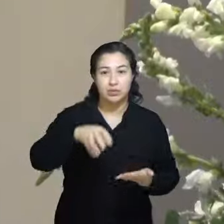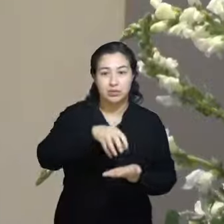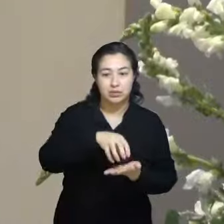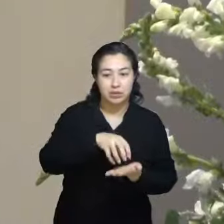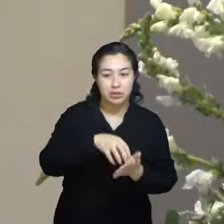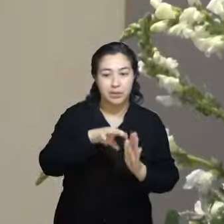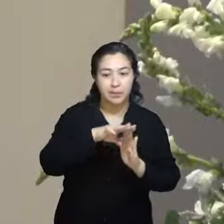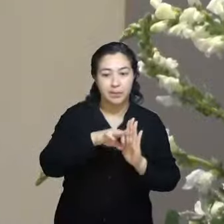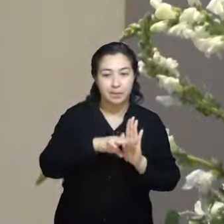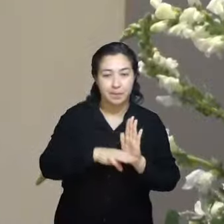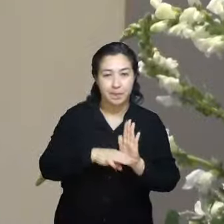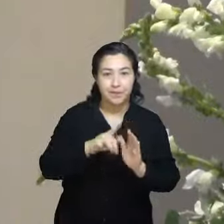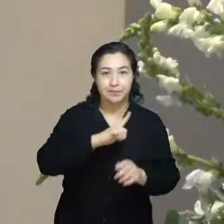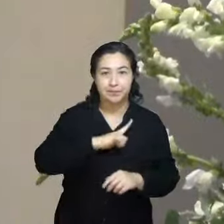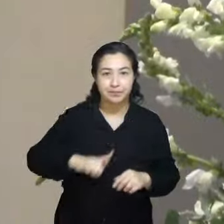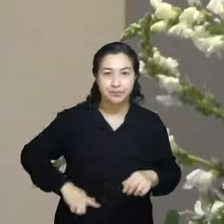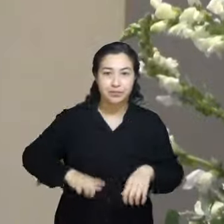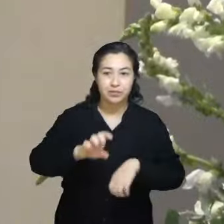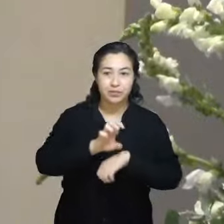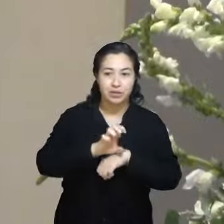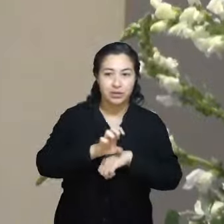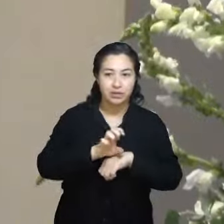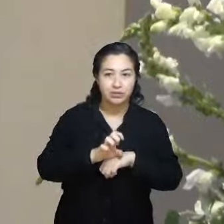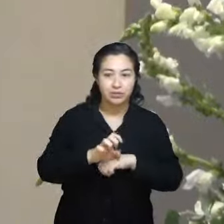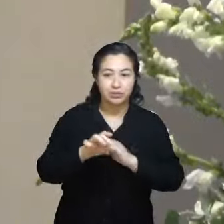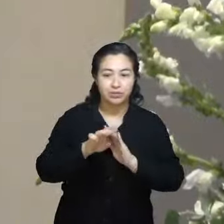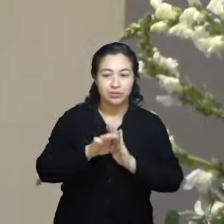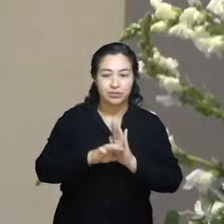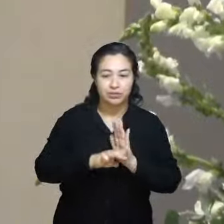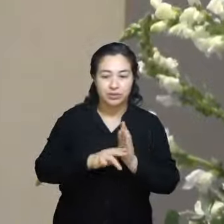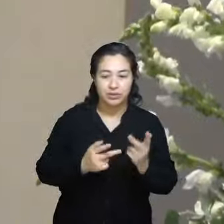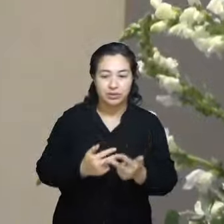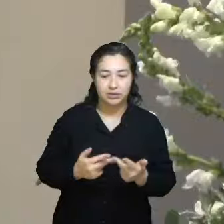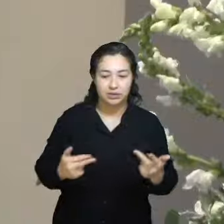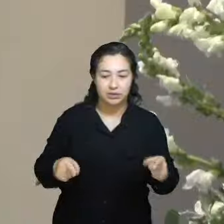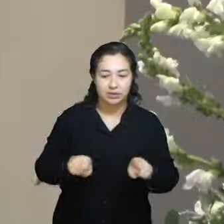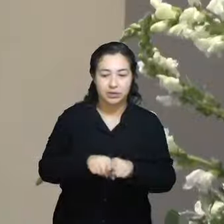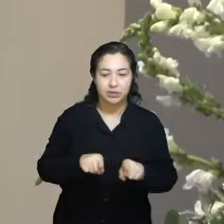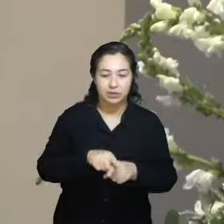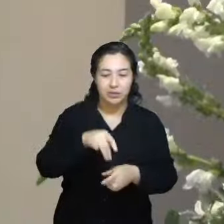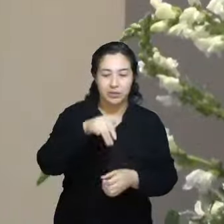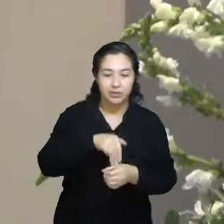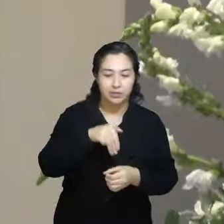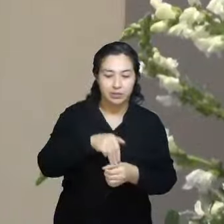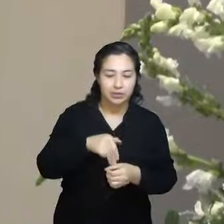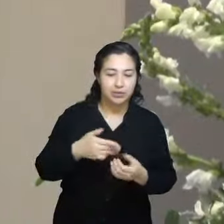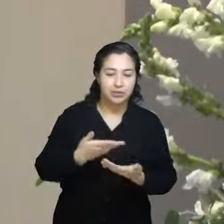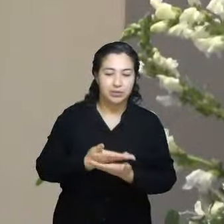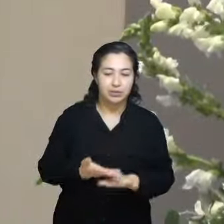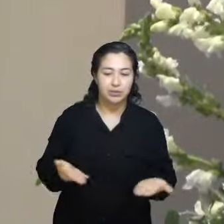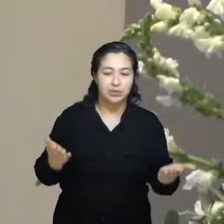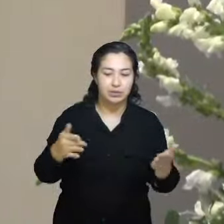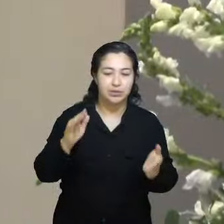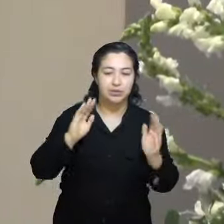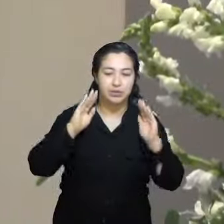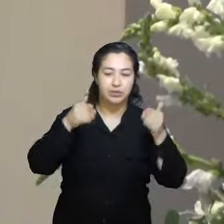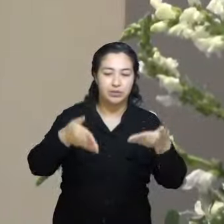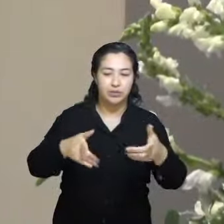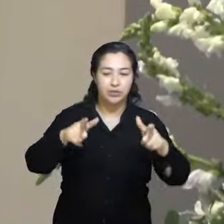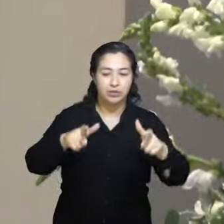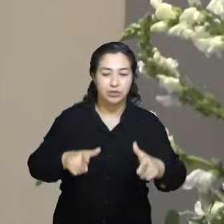aos governos estaduais as matérias de interesse Regional e aos municípios as matérias de interesse local além da